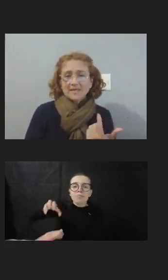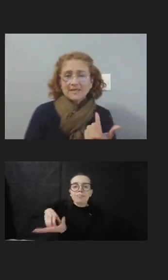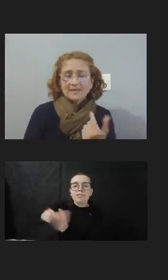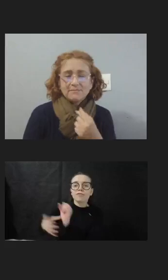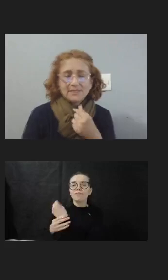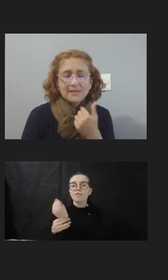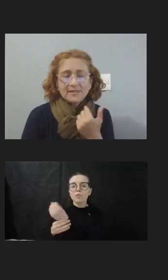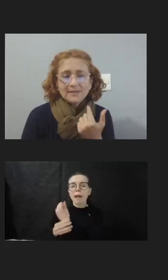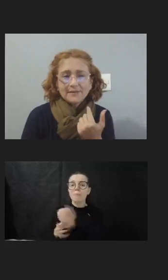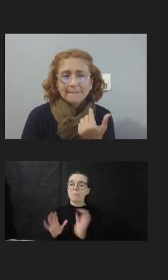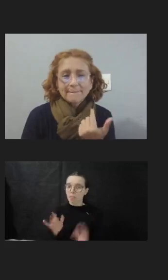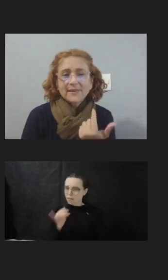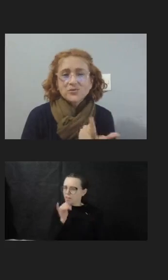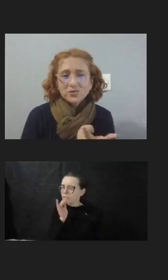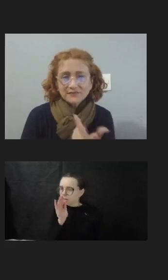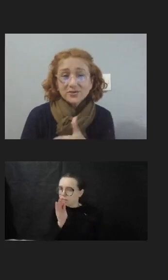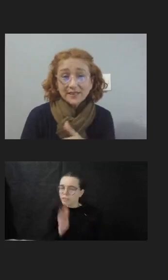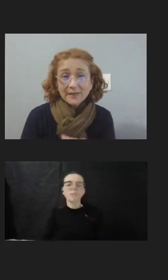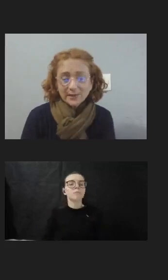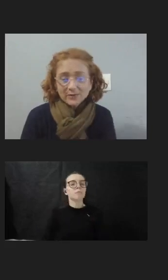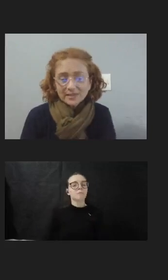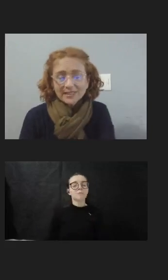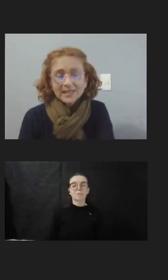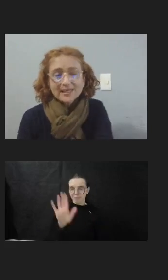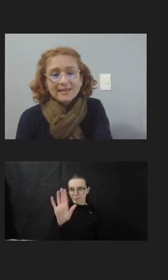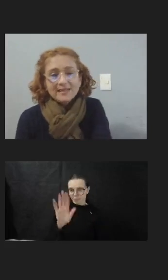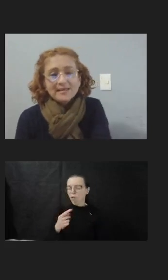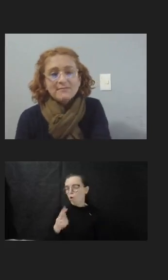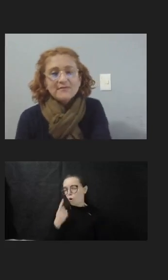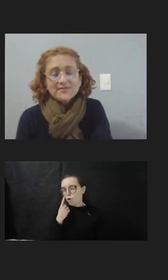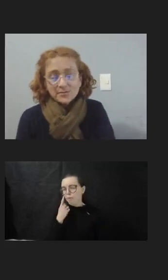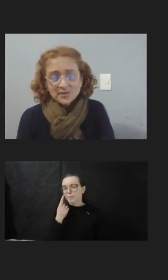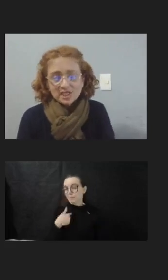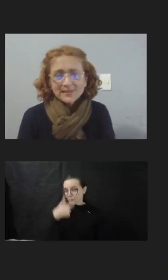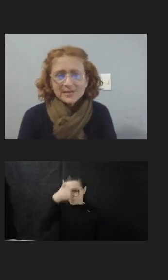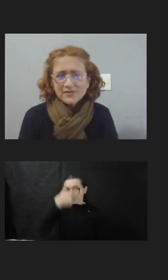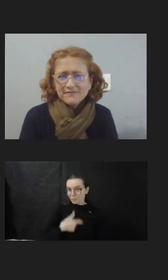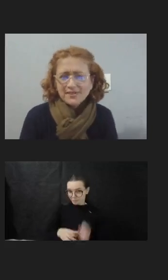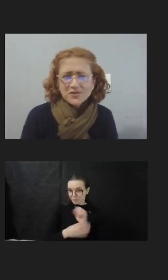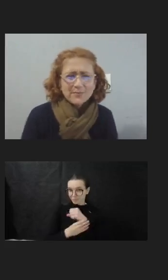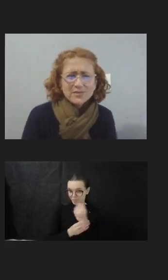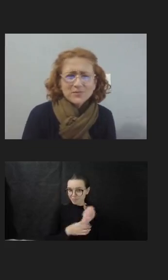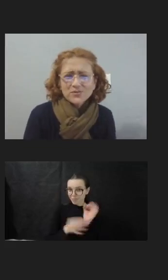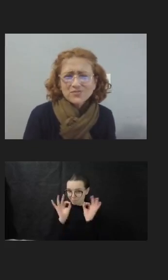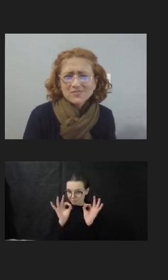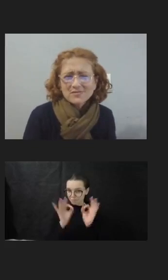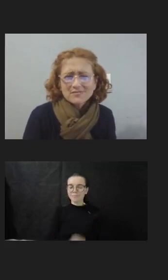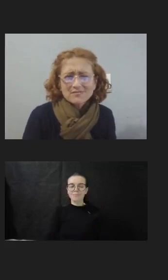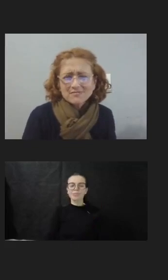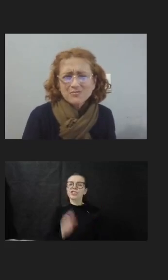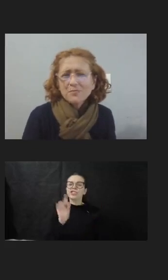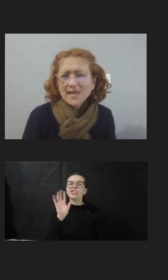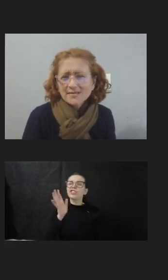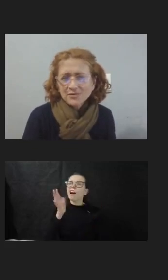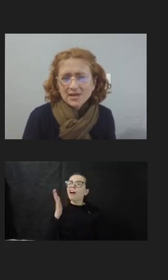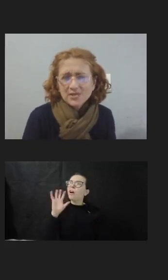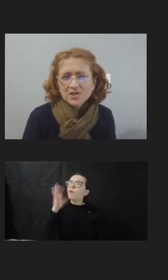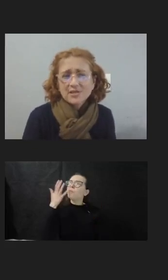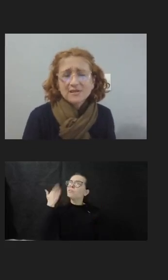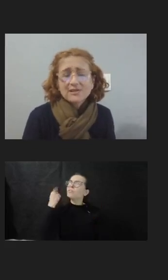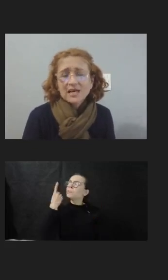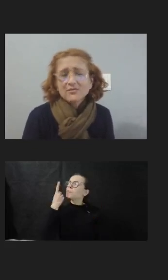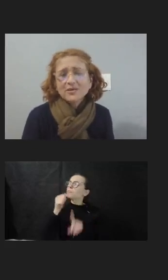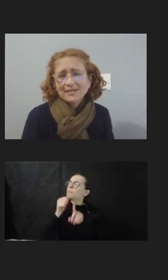é, eu sou fisioterapeuta, né? E me fizeram uma chamada de vídeo, tem mais ou menos um mês, eu